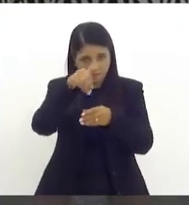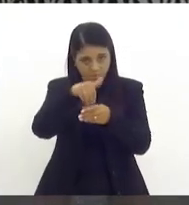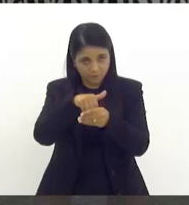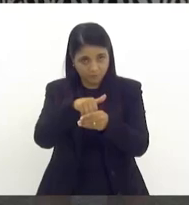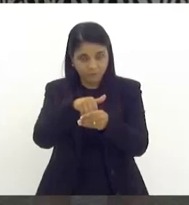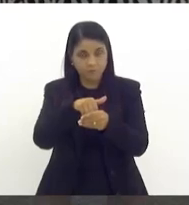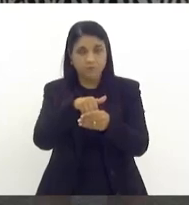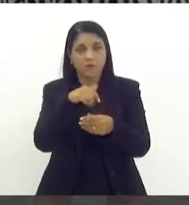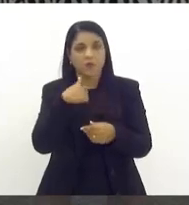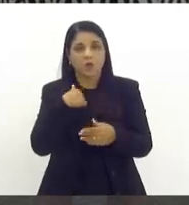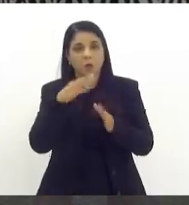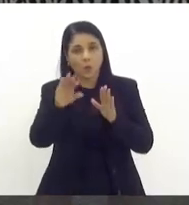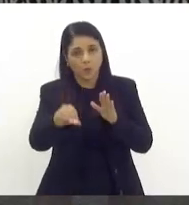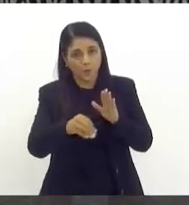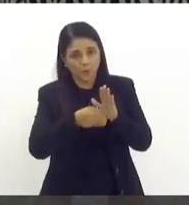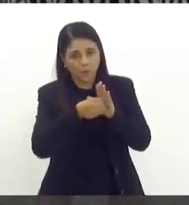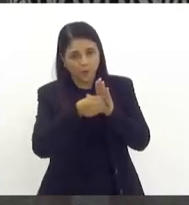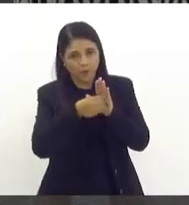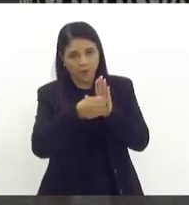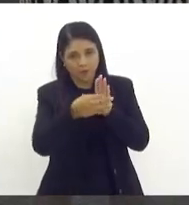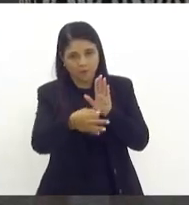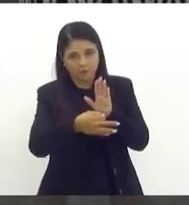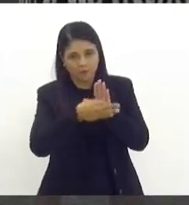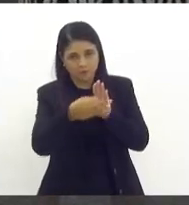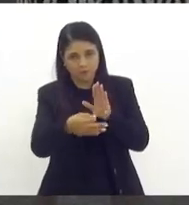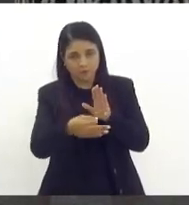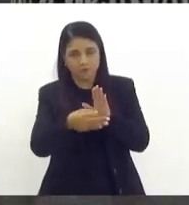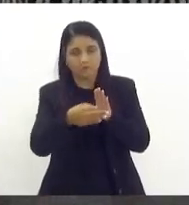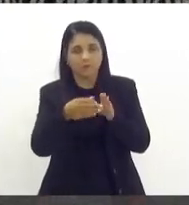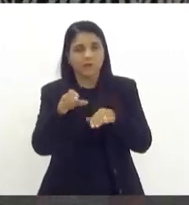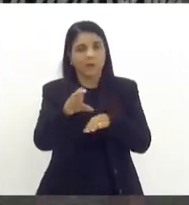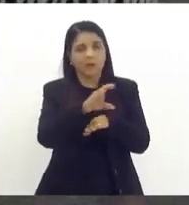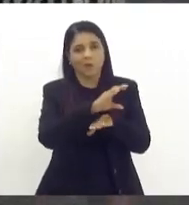eu dei o parecer pela constitucionalidade